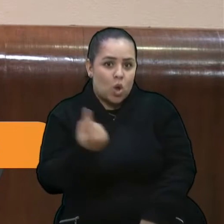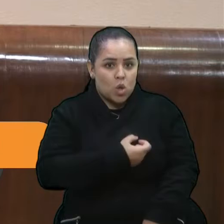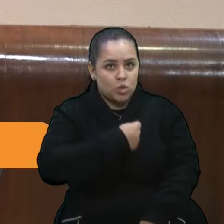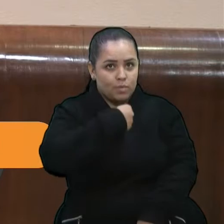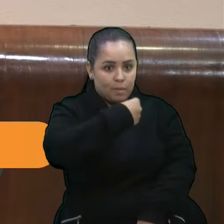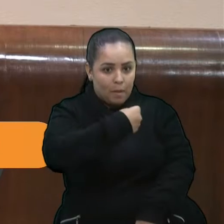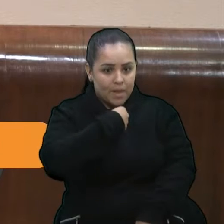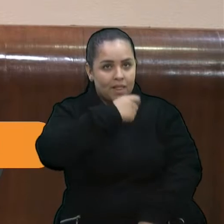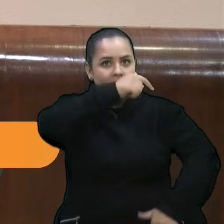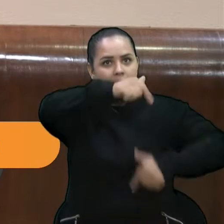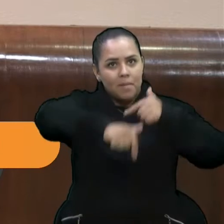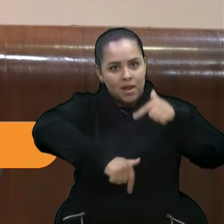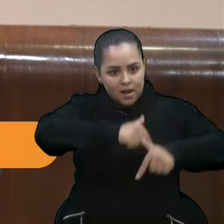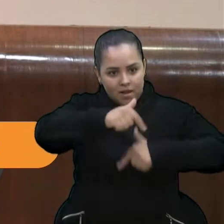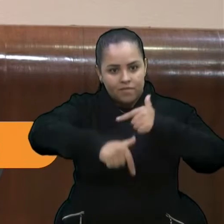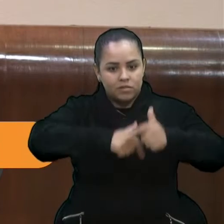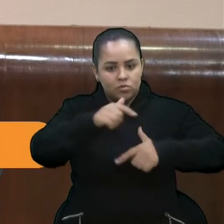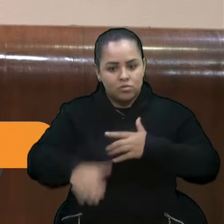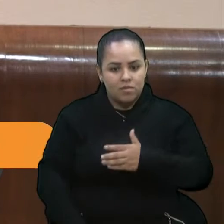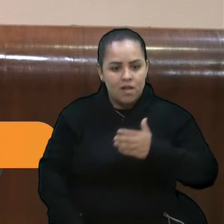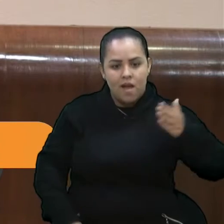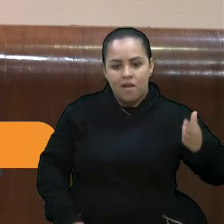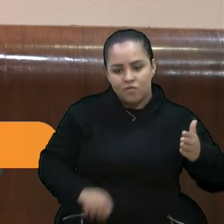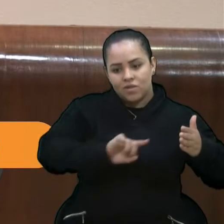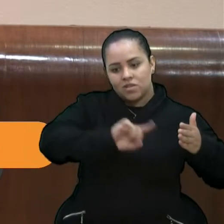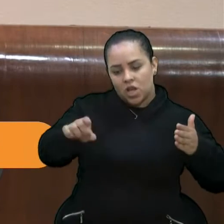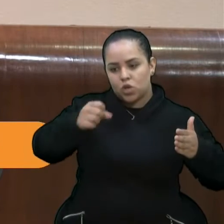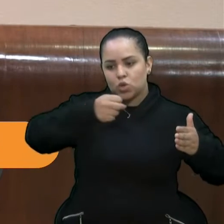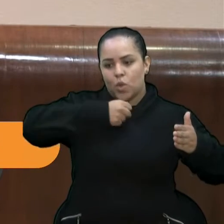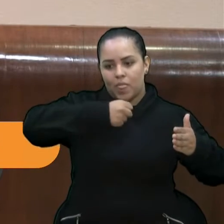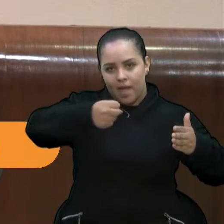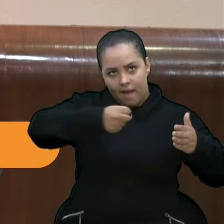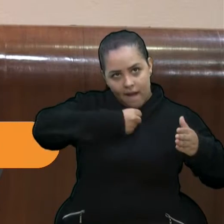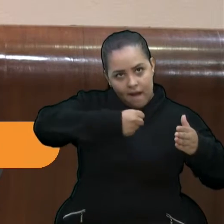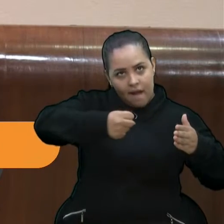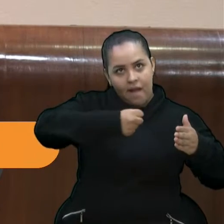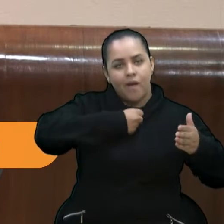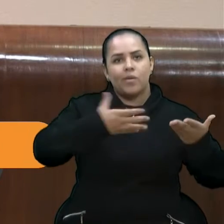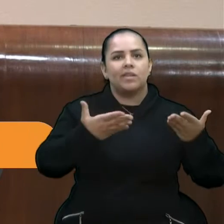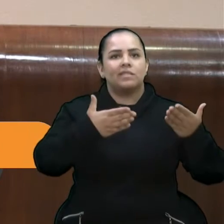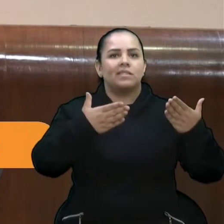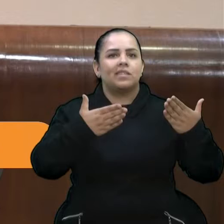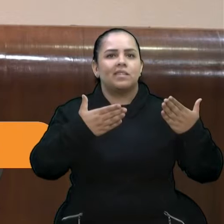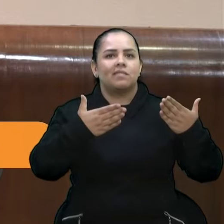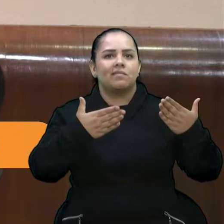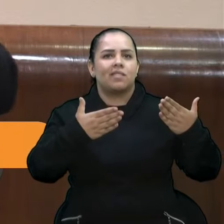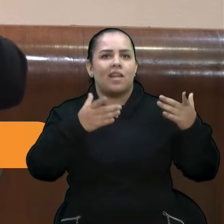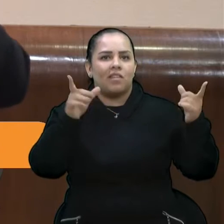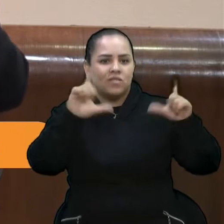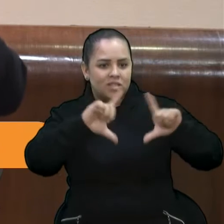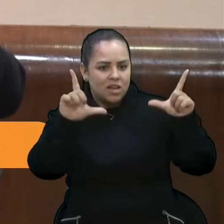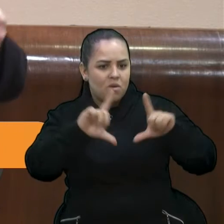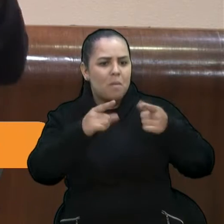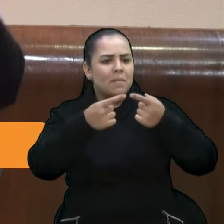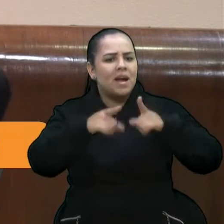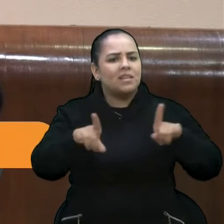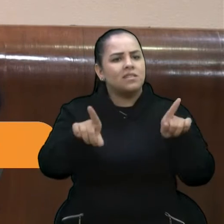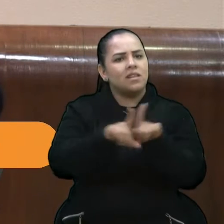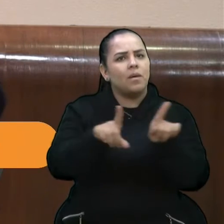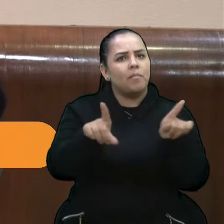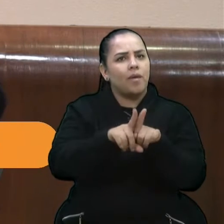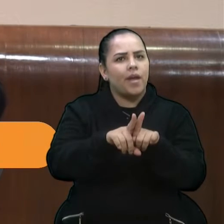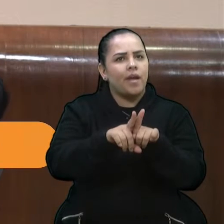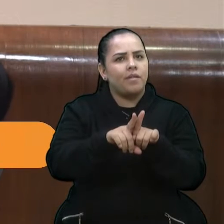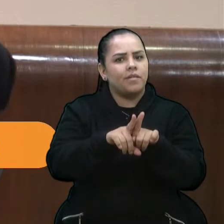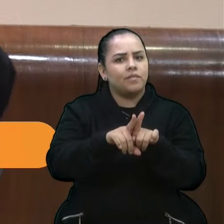de um lado, você em jornal, atuou em televisão e tal, mas também atuou desse outro